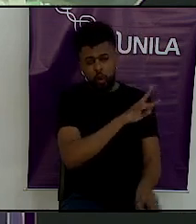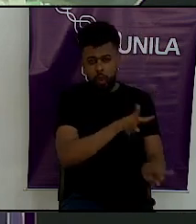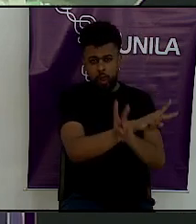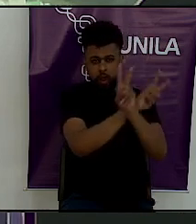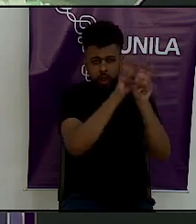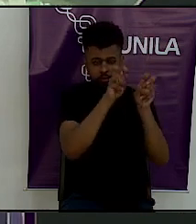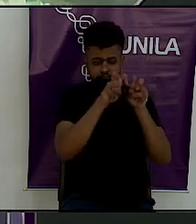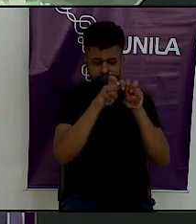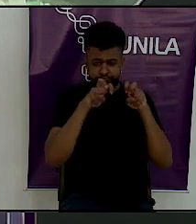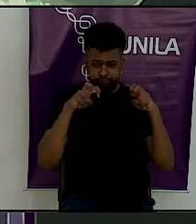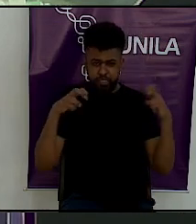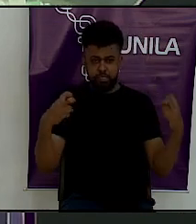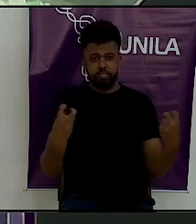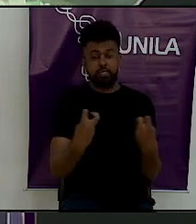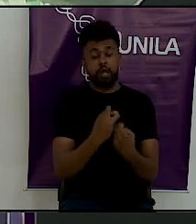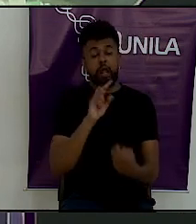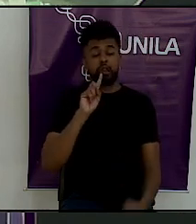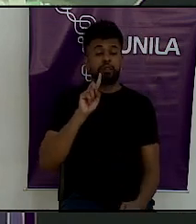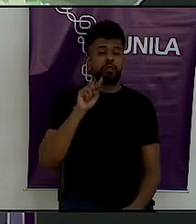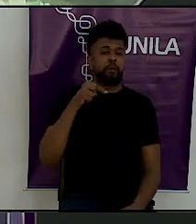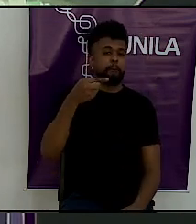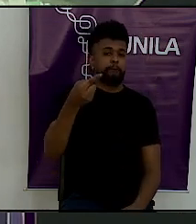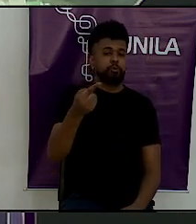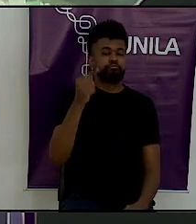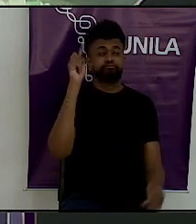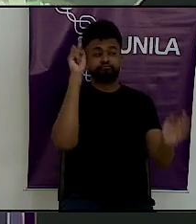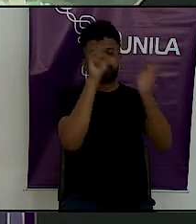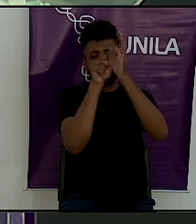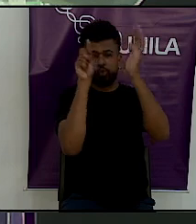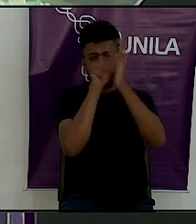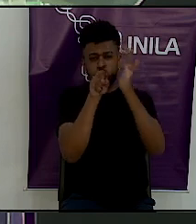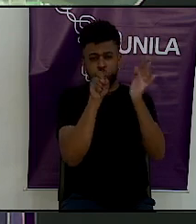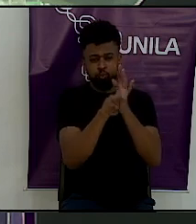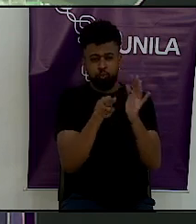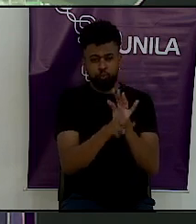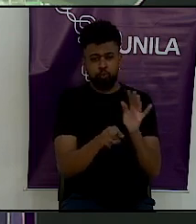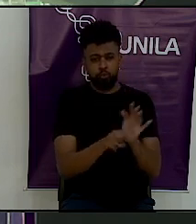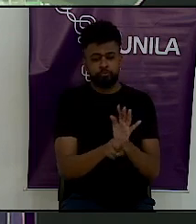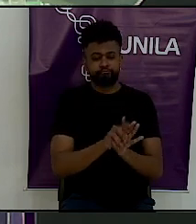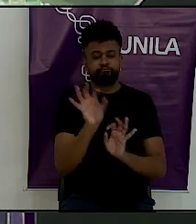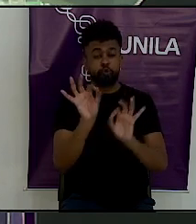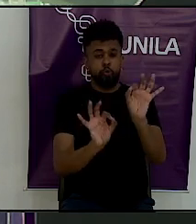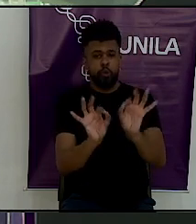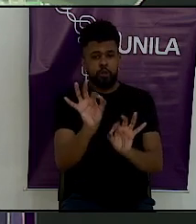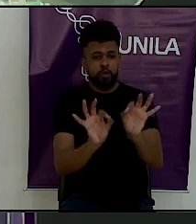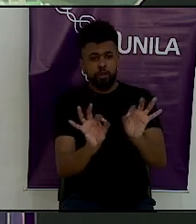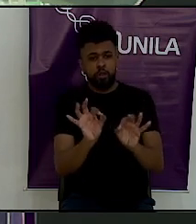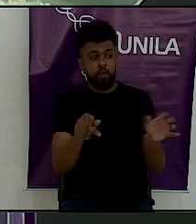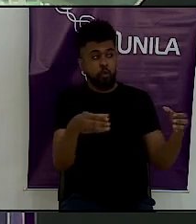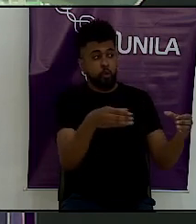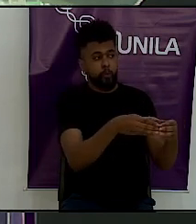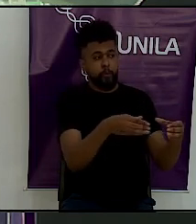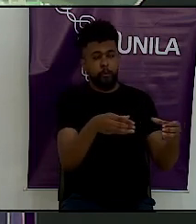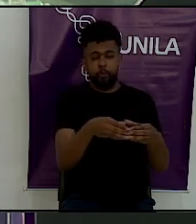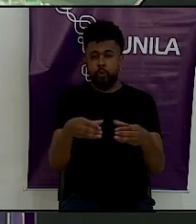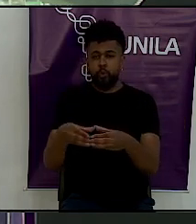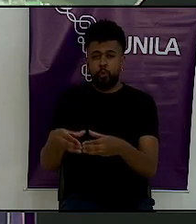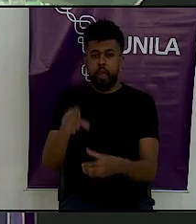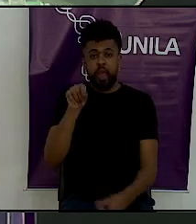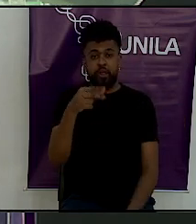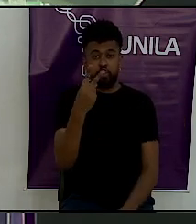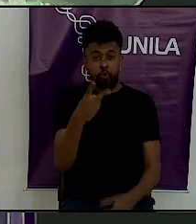técnico-temática da mesa e, na sequência, as perguntas, que serão organizadas por blocos. Serão